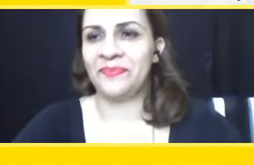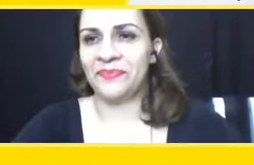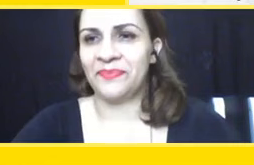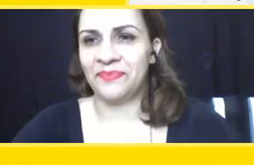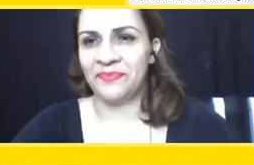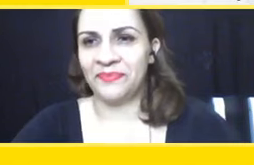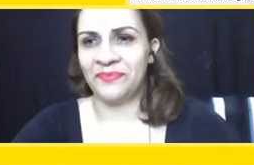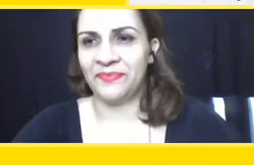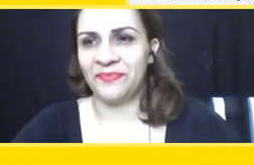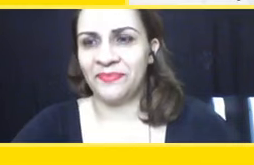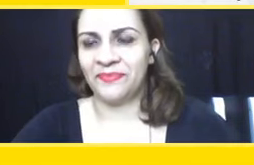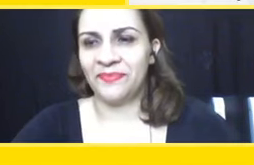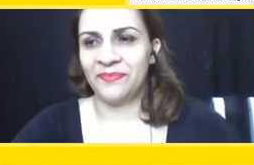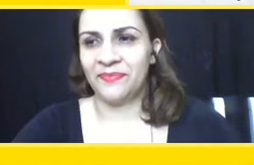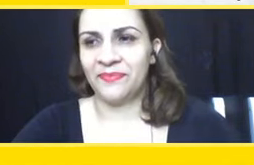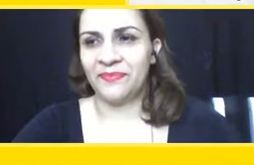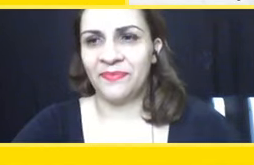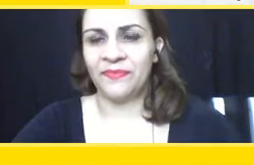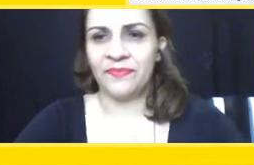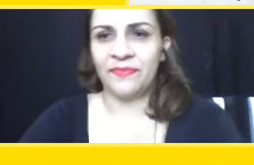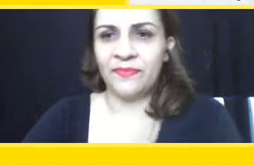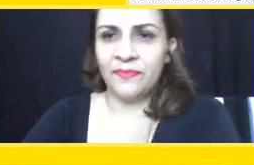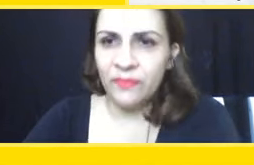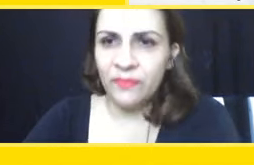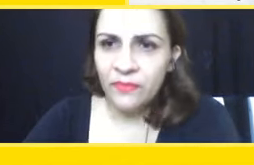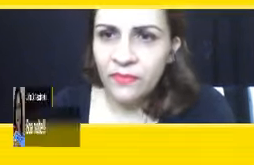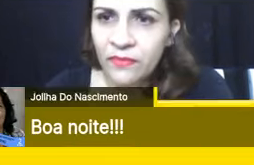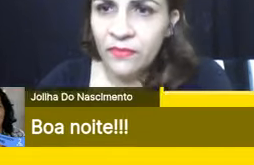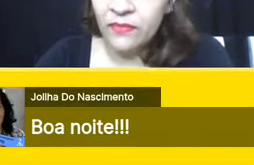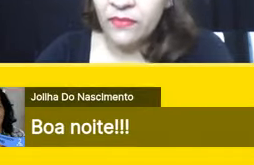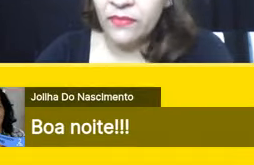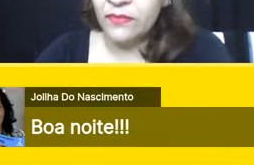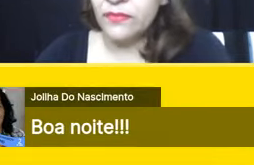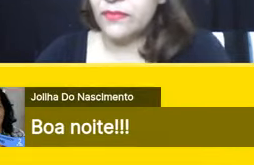senhor também. Vamos lá.